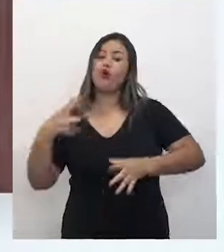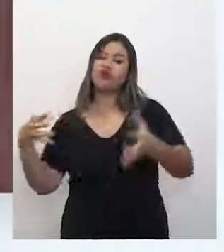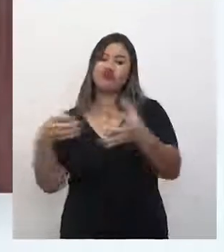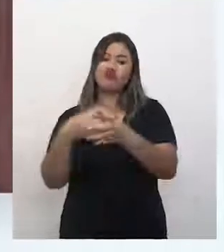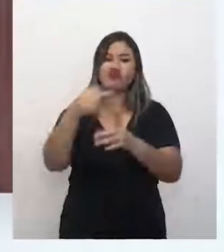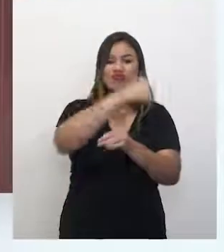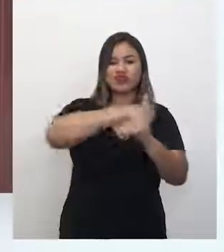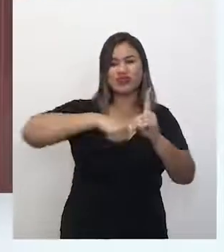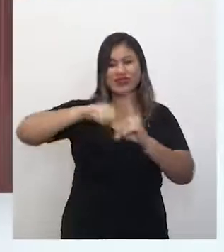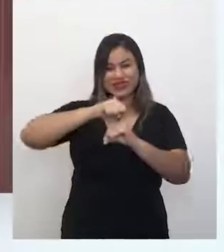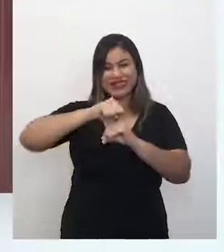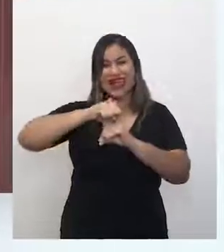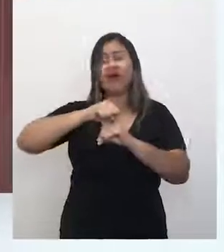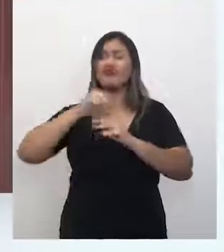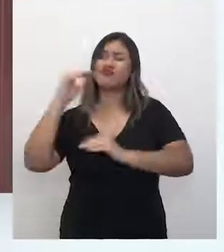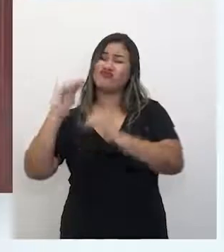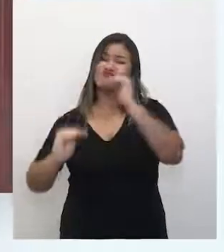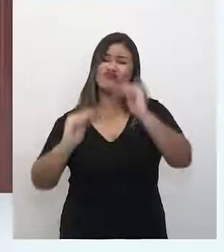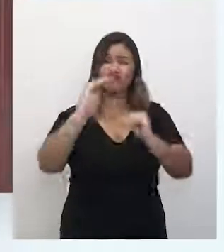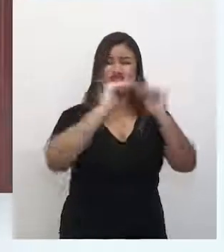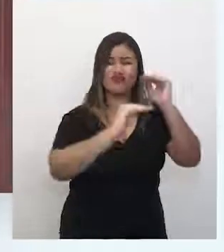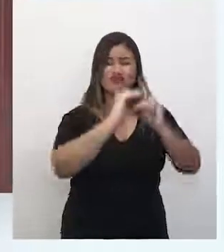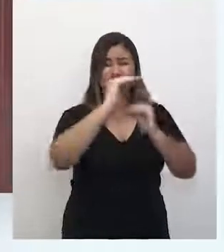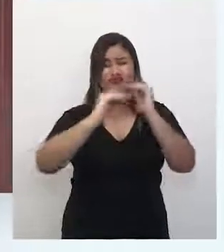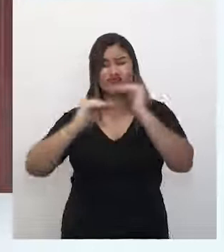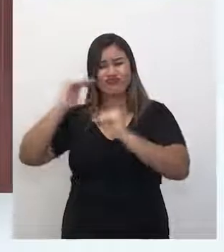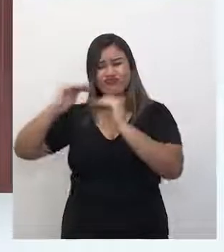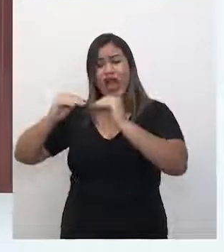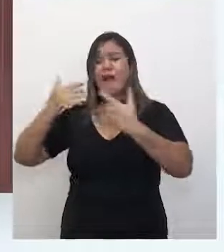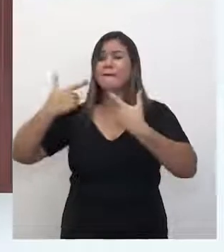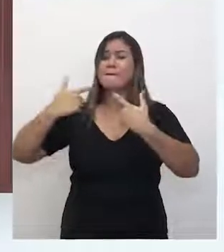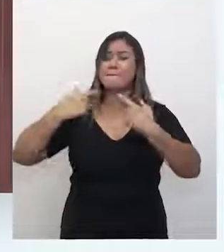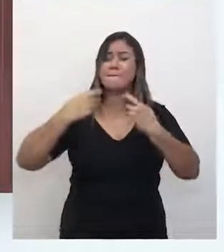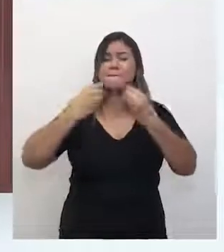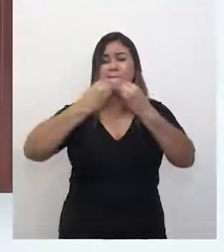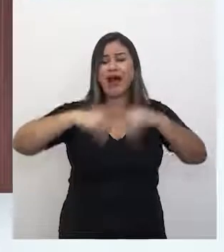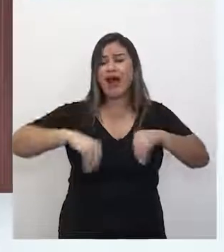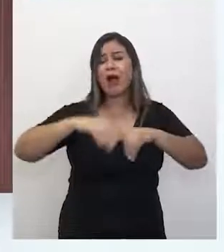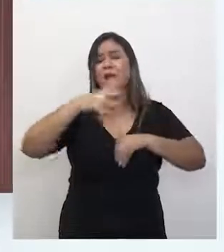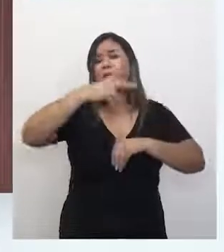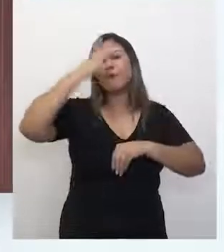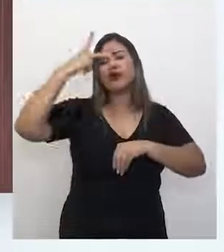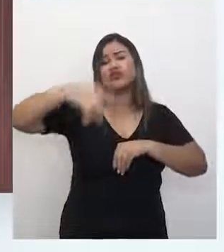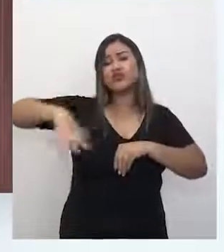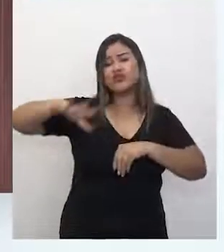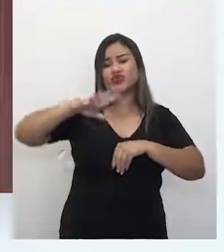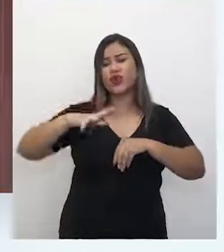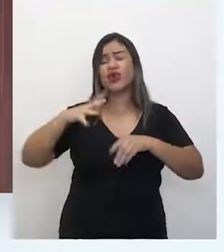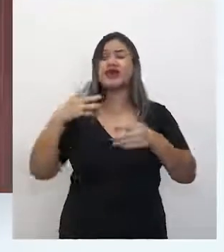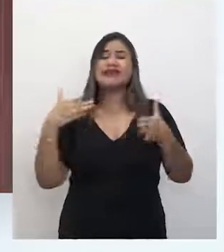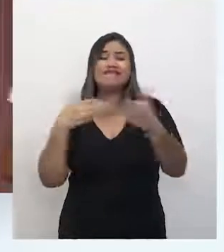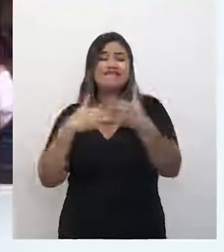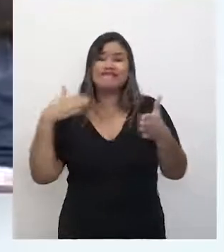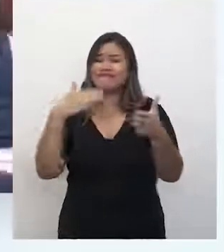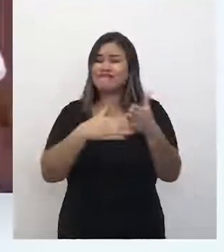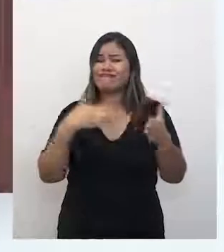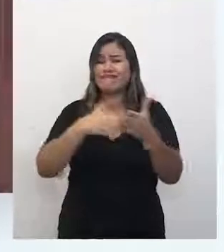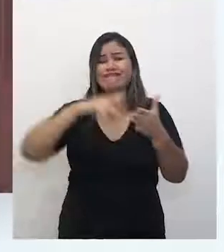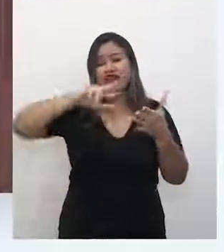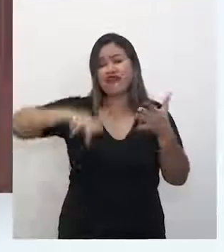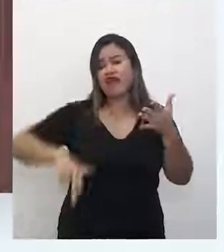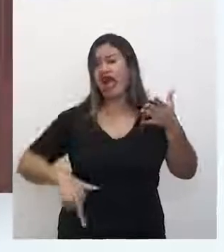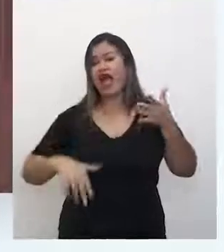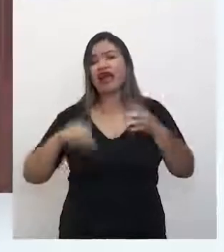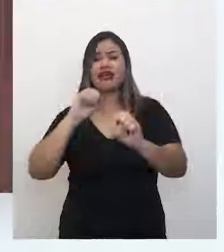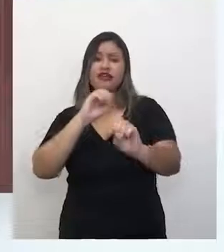Essa desigualdade prejudica o status social das pessoas e limita o acesso delas a uma série de questões, como